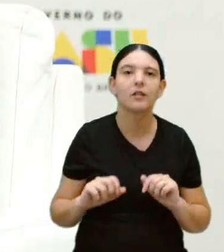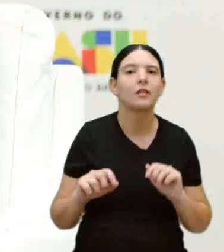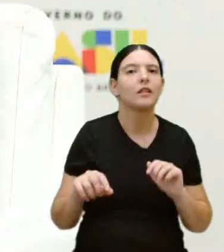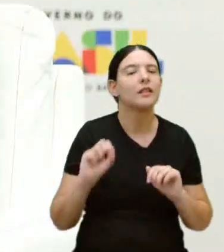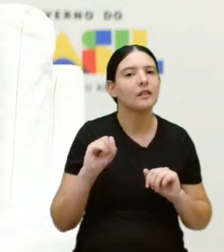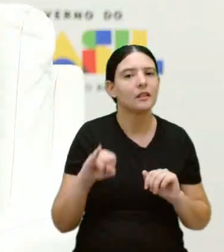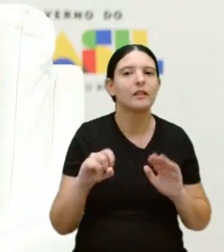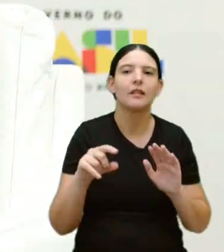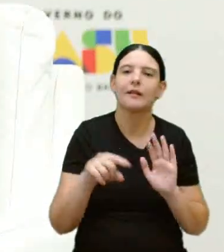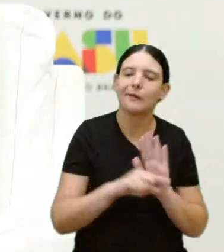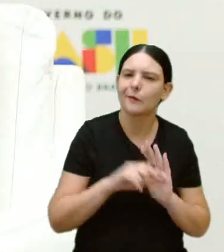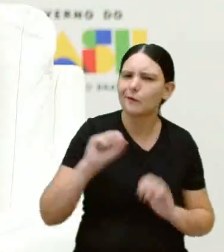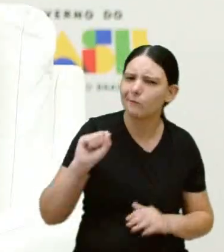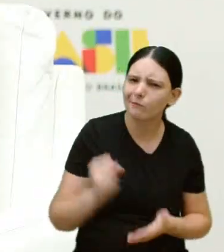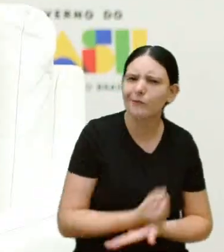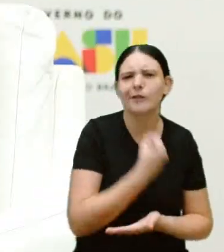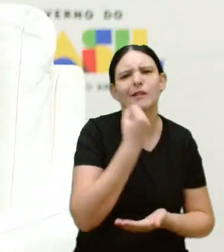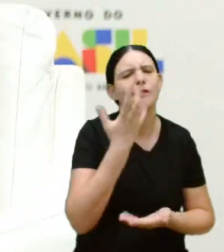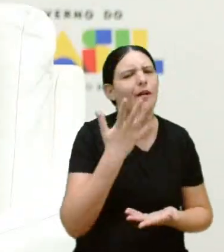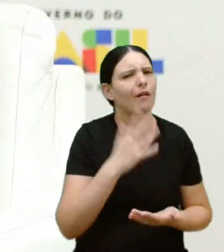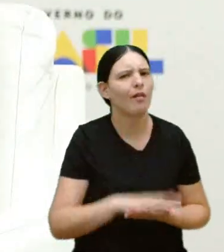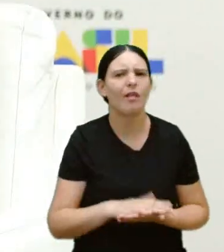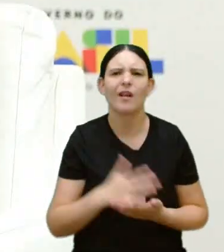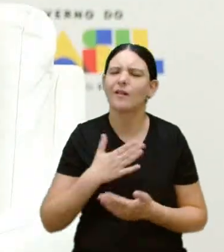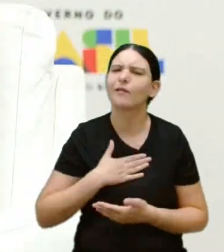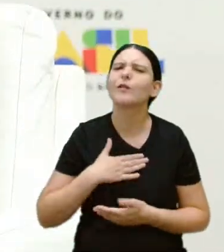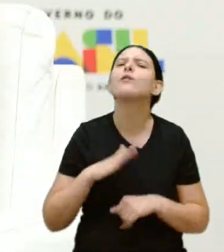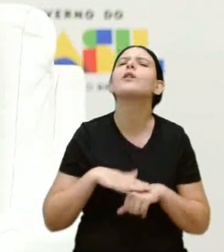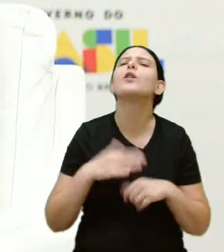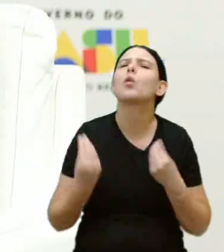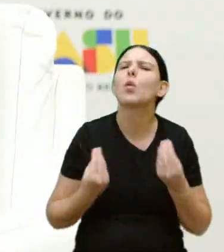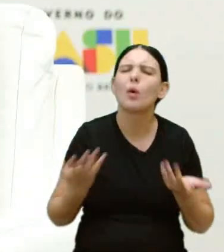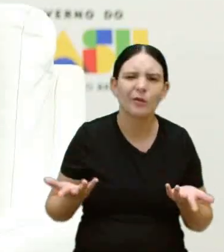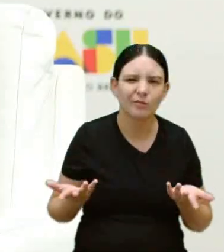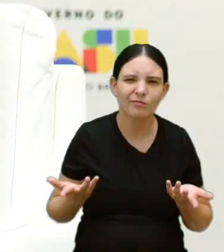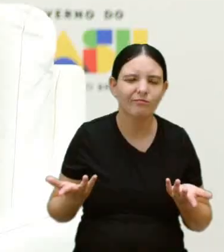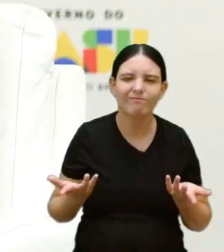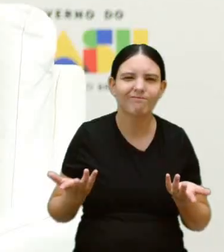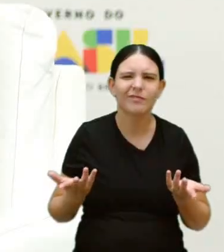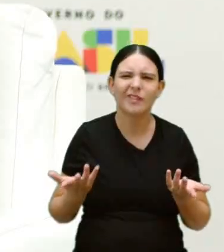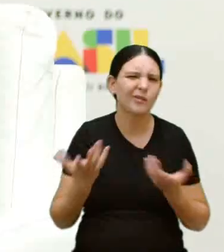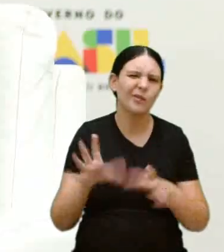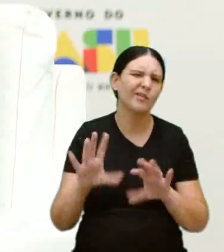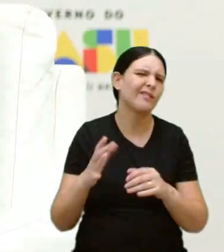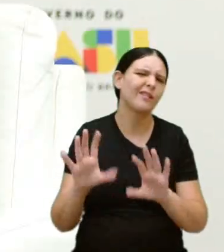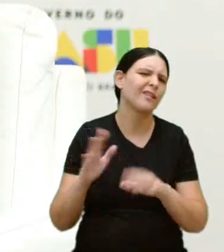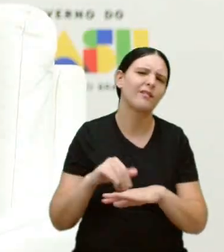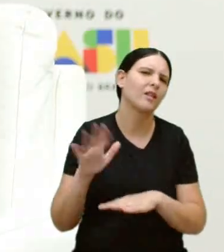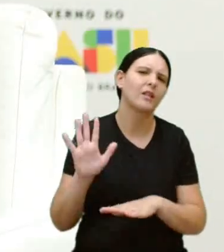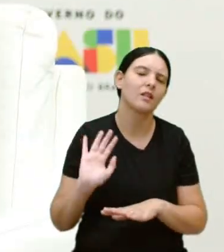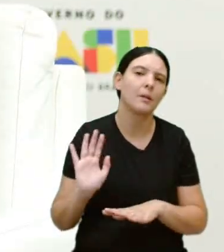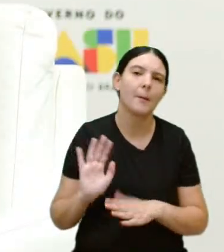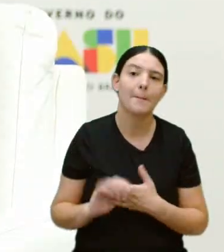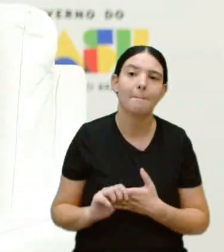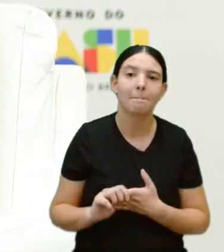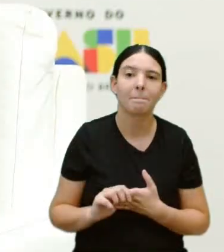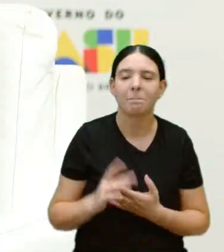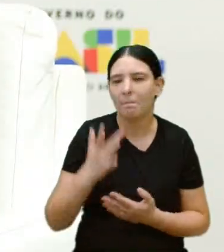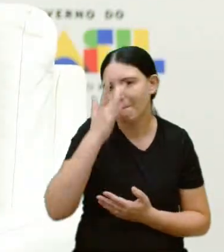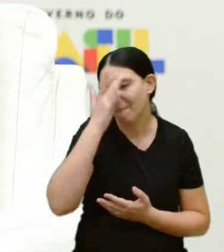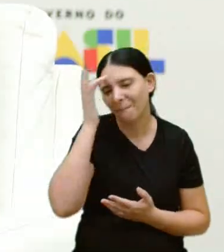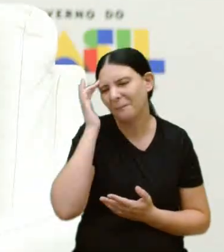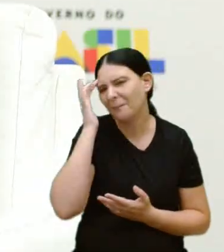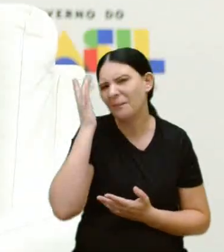uma decepção, eu vou ficando o quê? Calejado com aquilo, não quero mais. A pessoa não está me trazendo o que eu